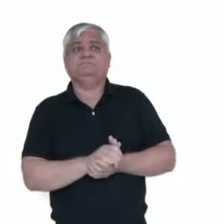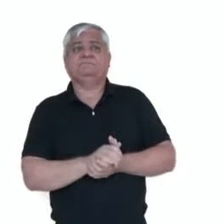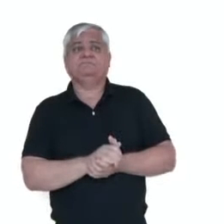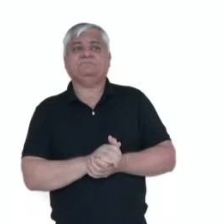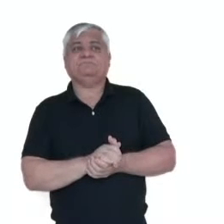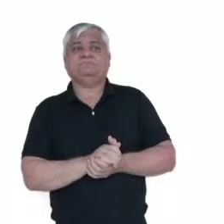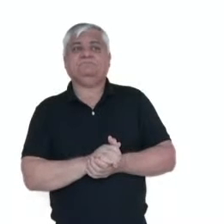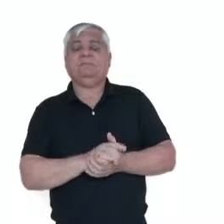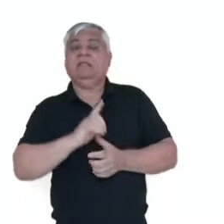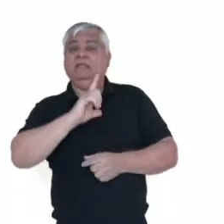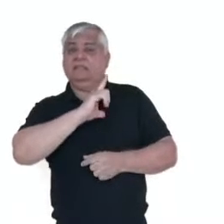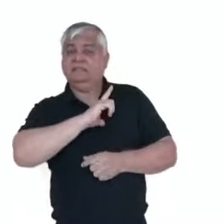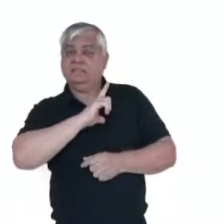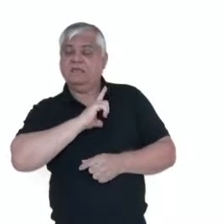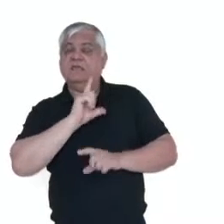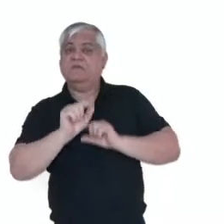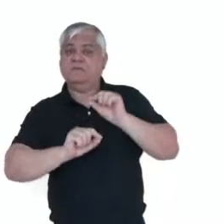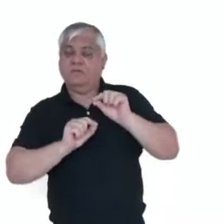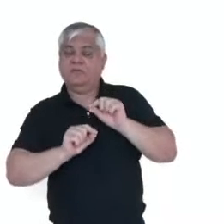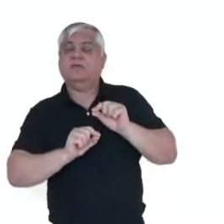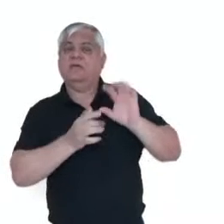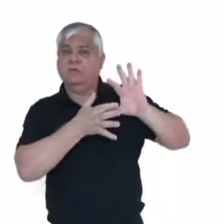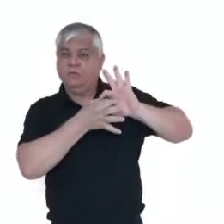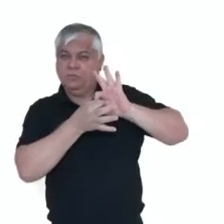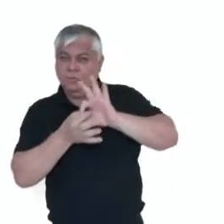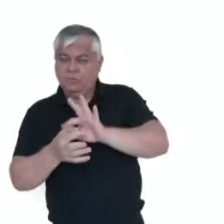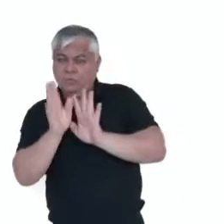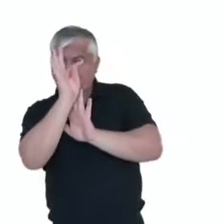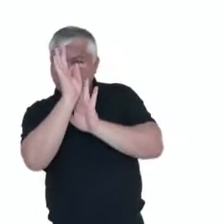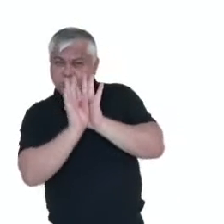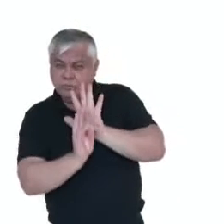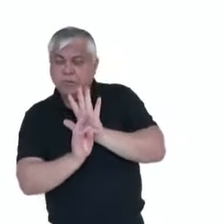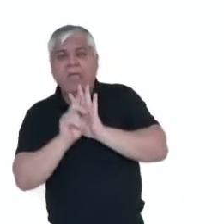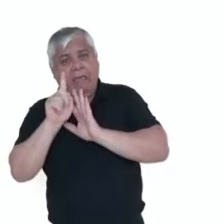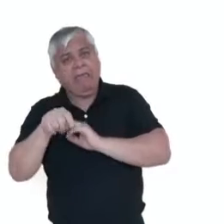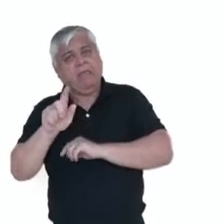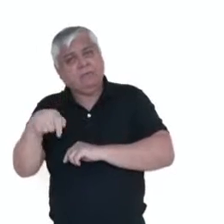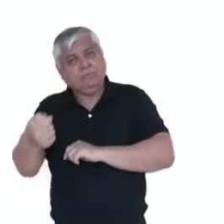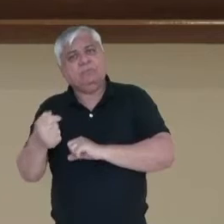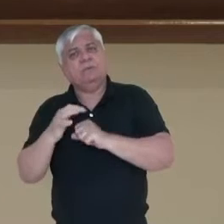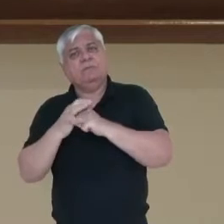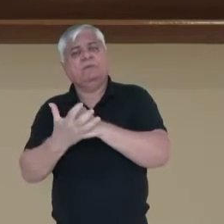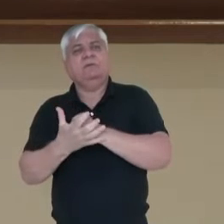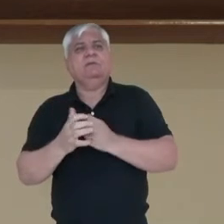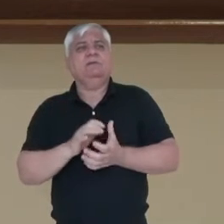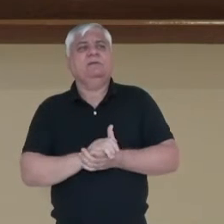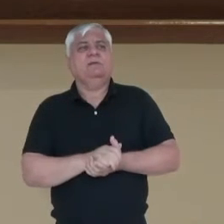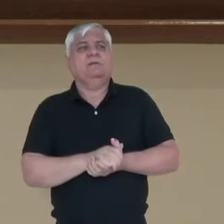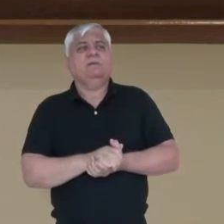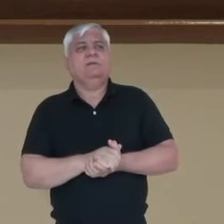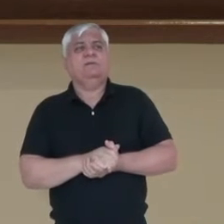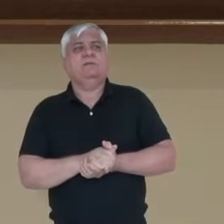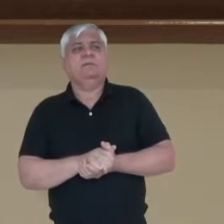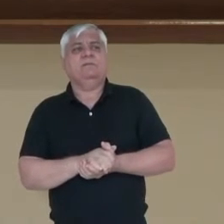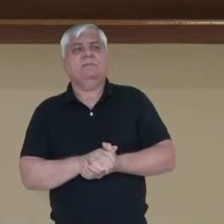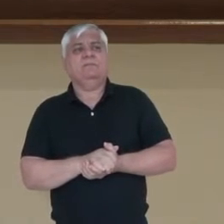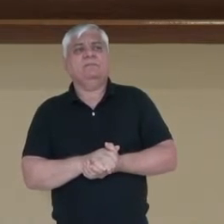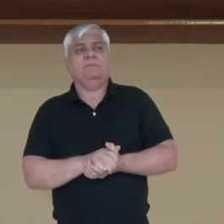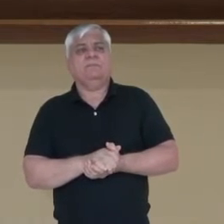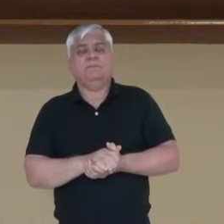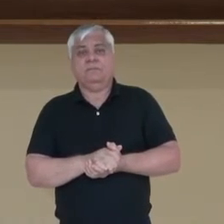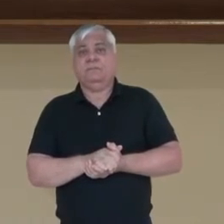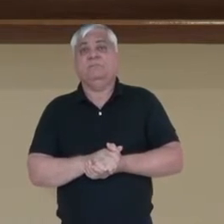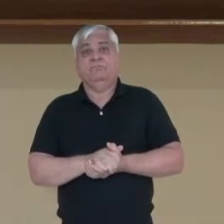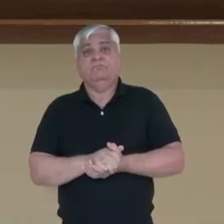eu observo que ele embasa o que eu vou dizer a seguir. Então, ele diz: